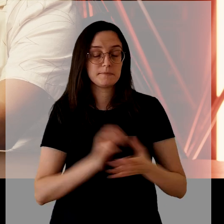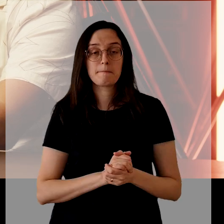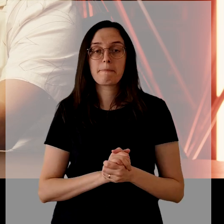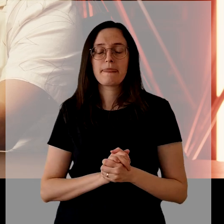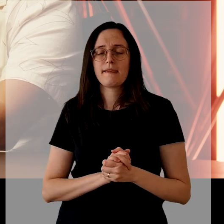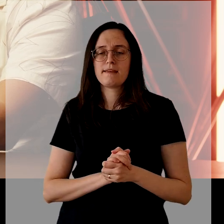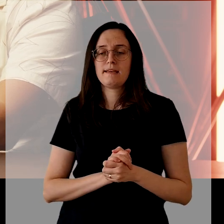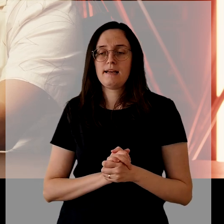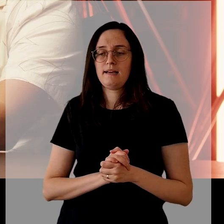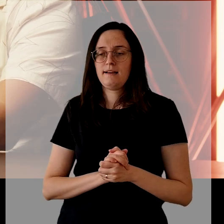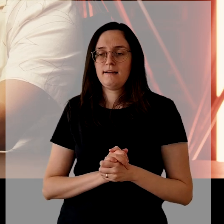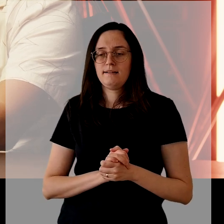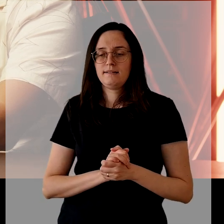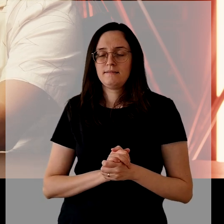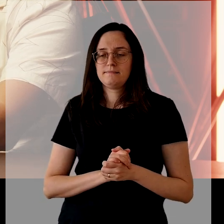Eu